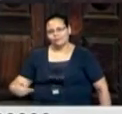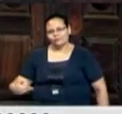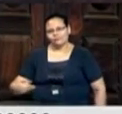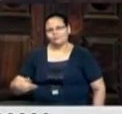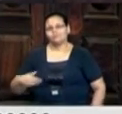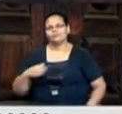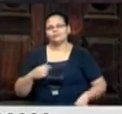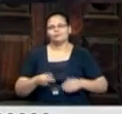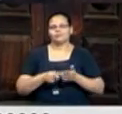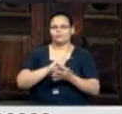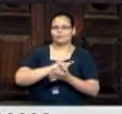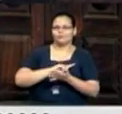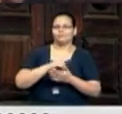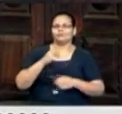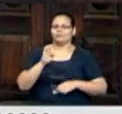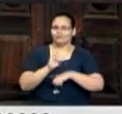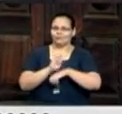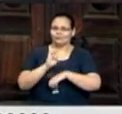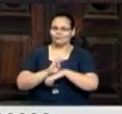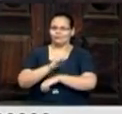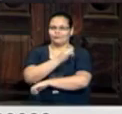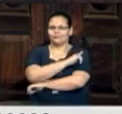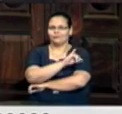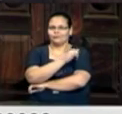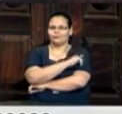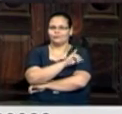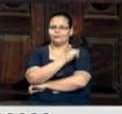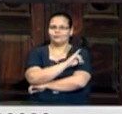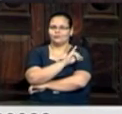governantes últimos do Estado do Rio de Janeiro.